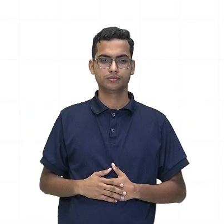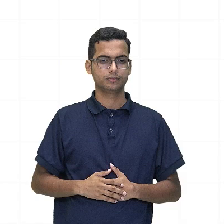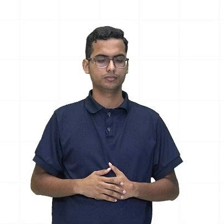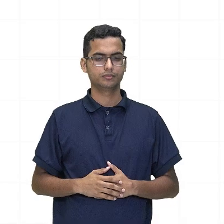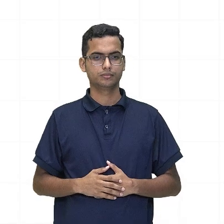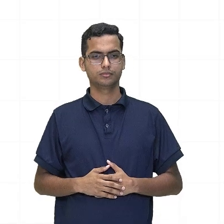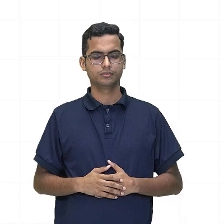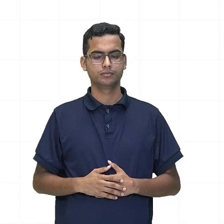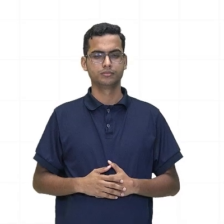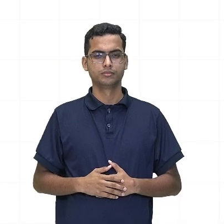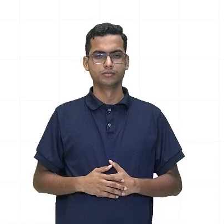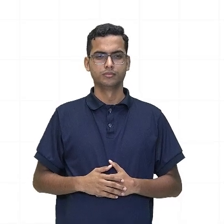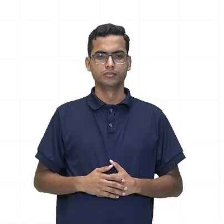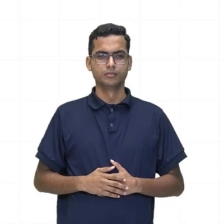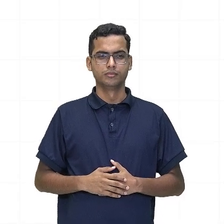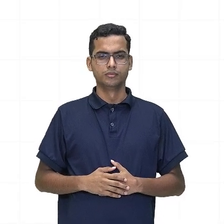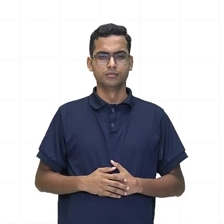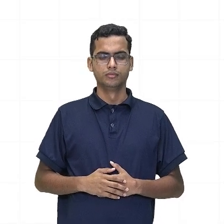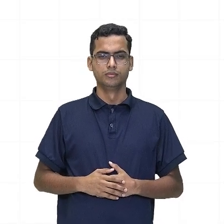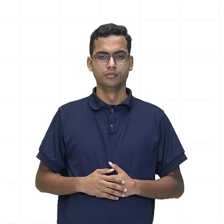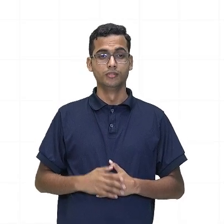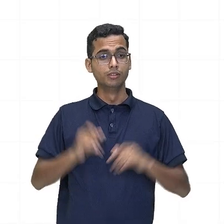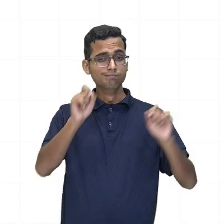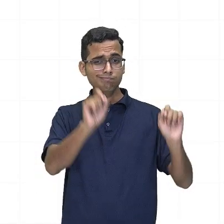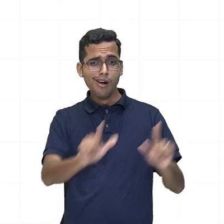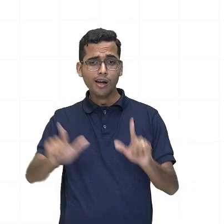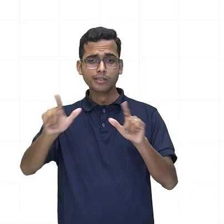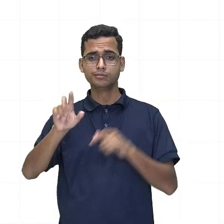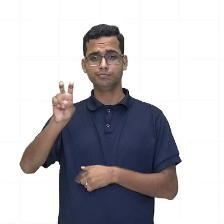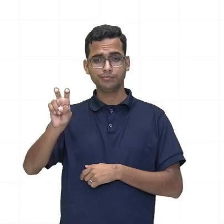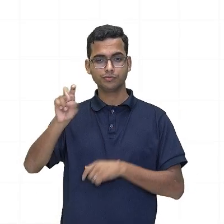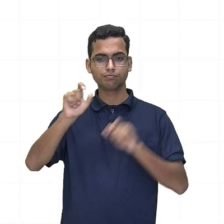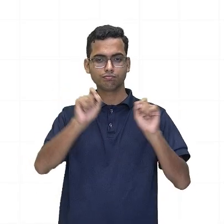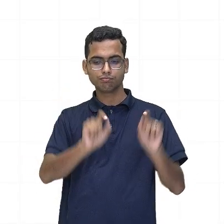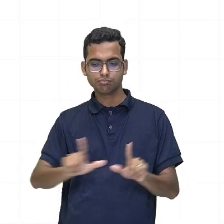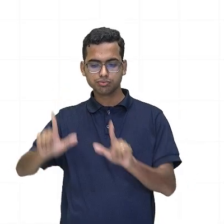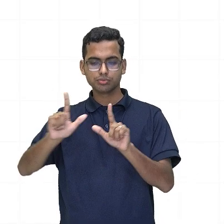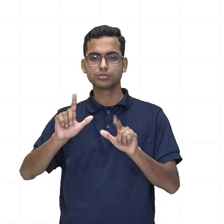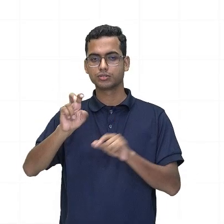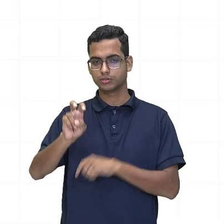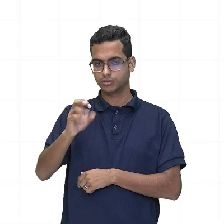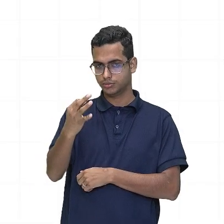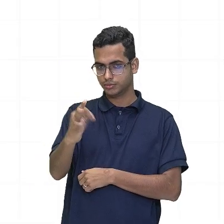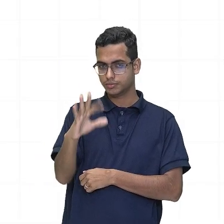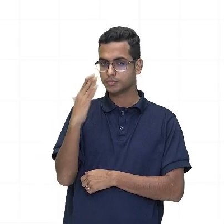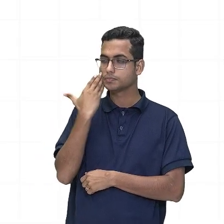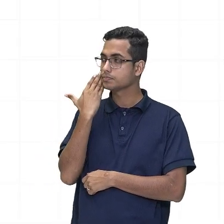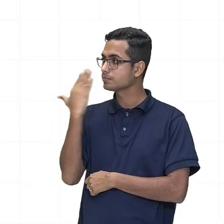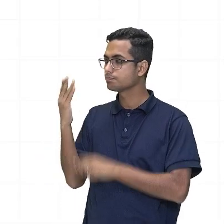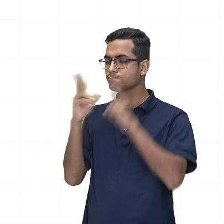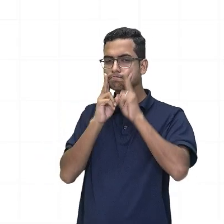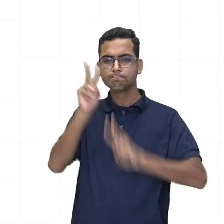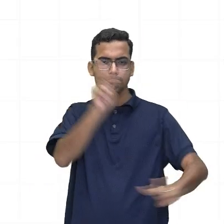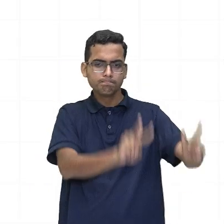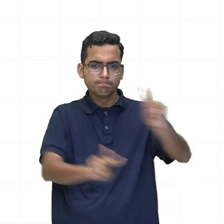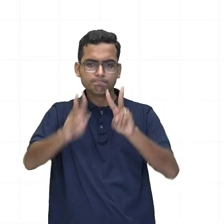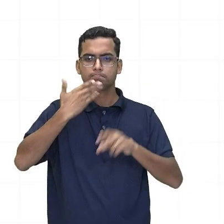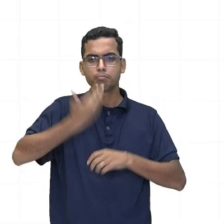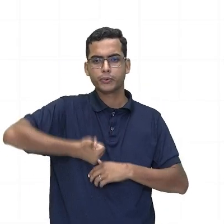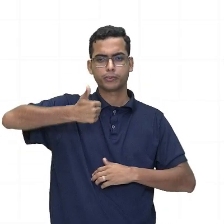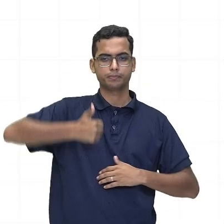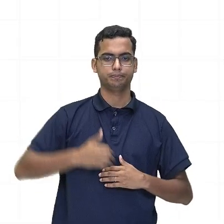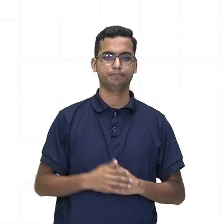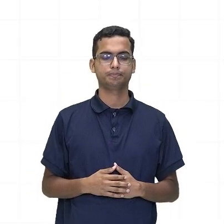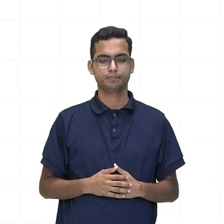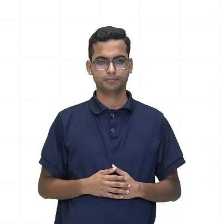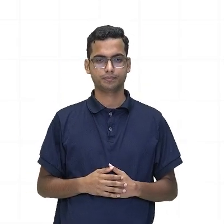As cartelas vão nos mostrar de 5 em 5 para facilitar a nossa visualização.